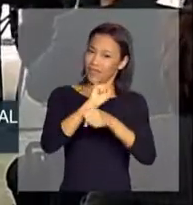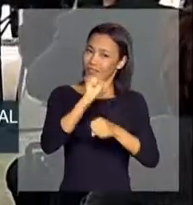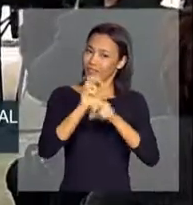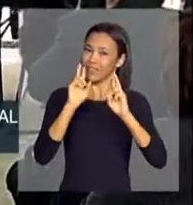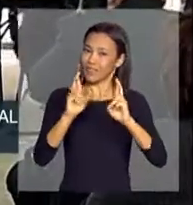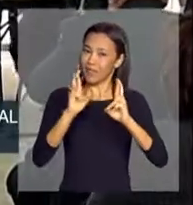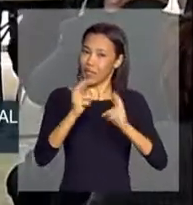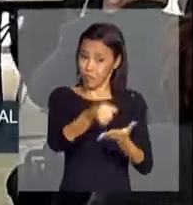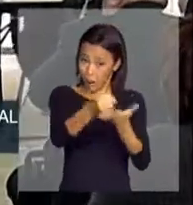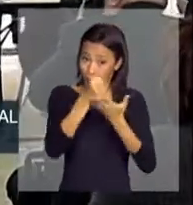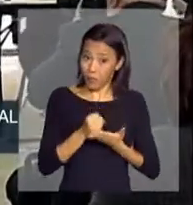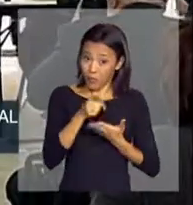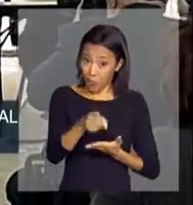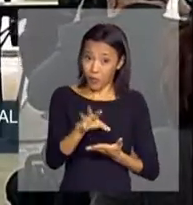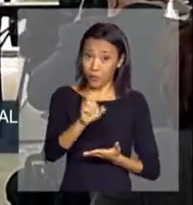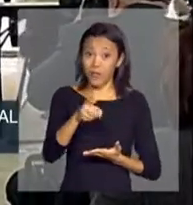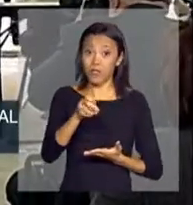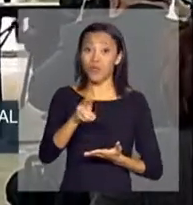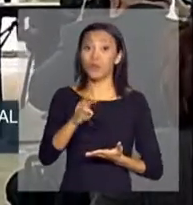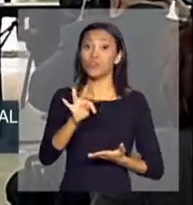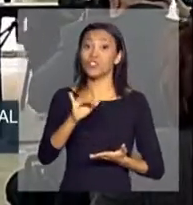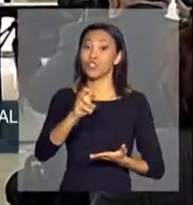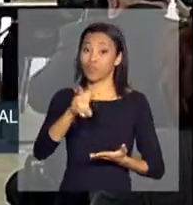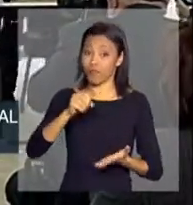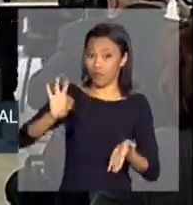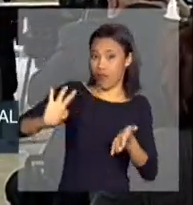do executivo para aprovarmos